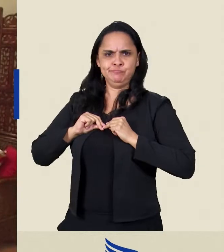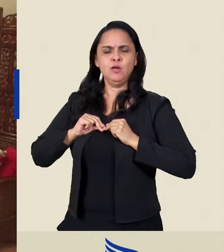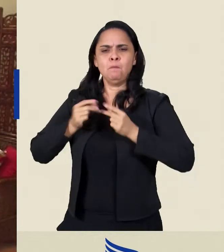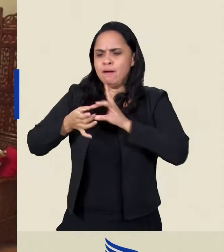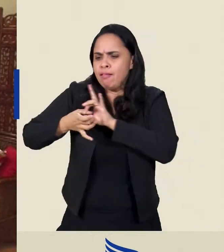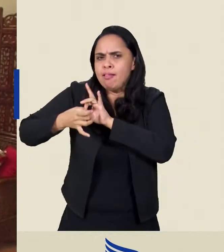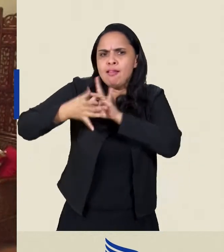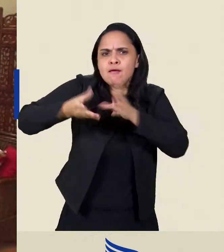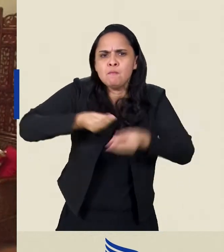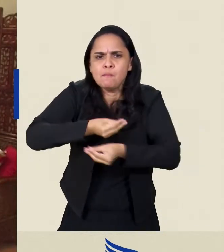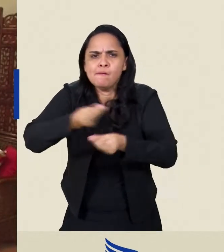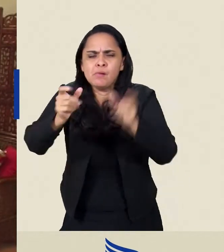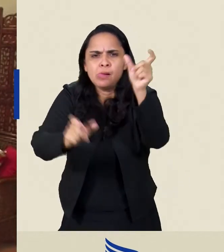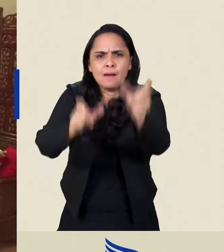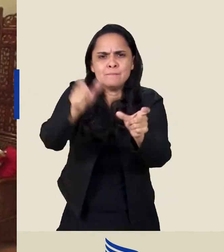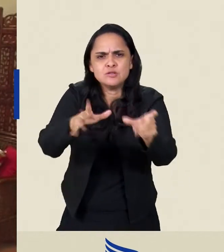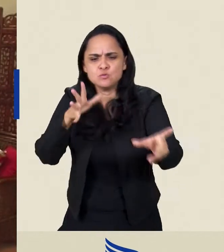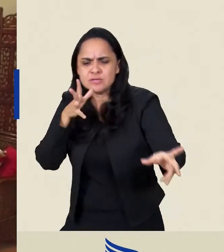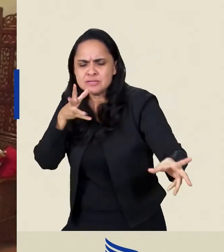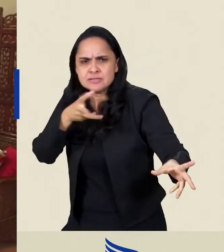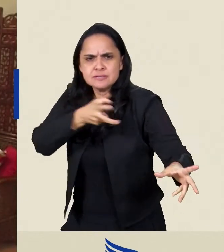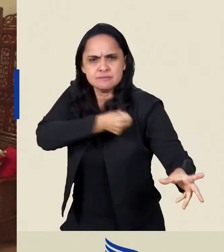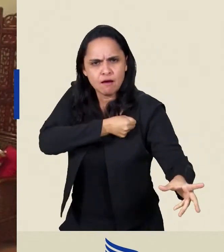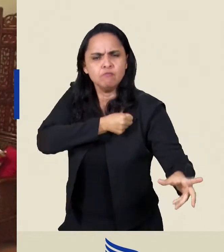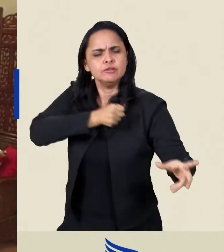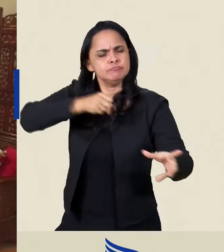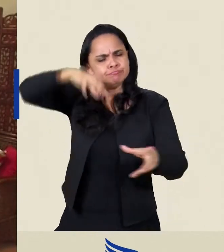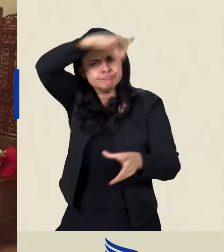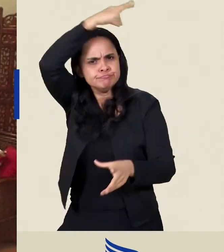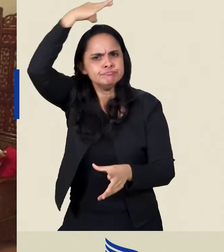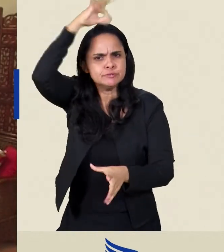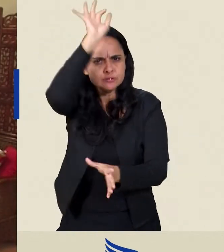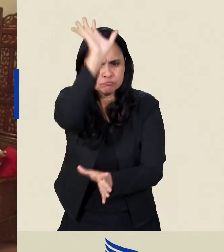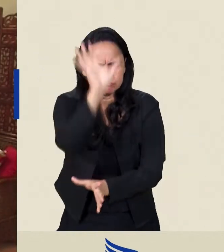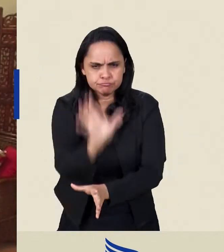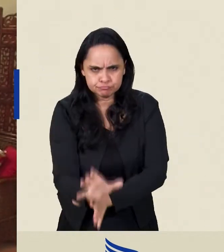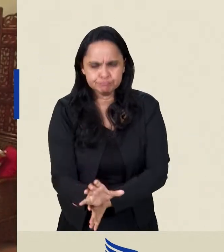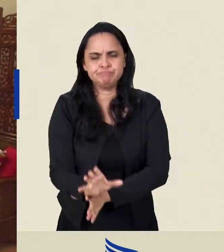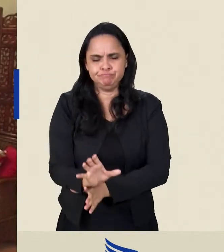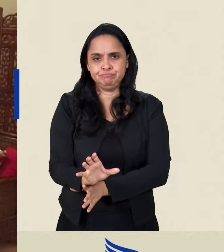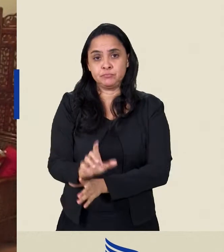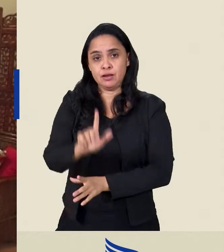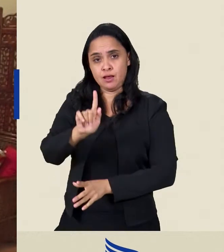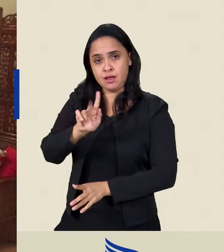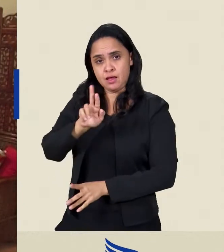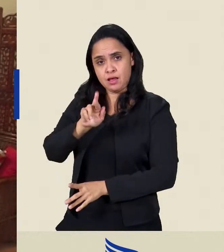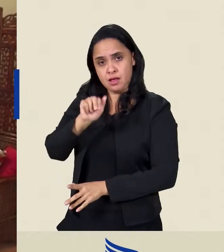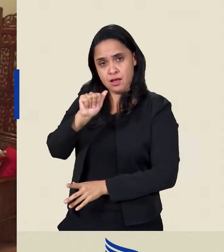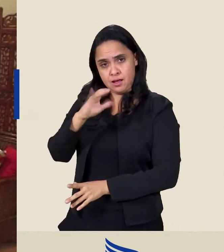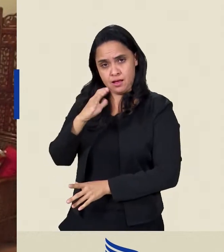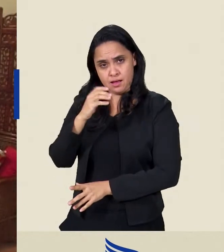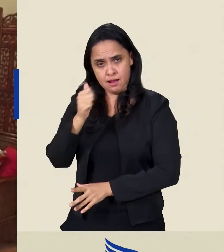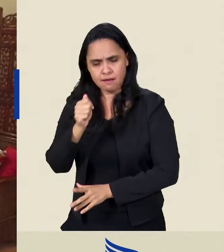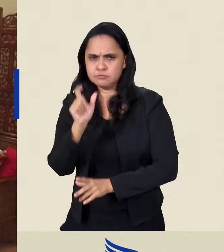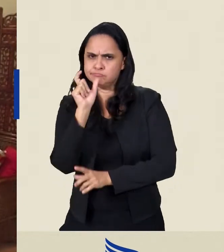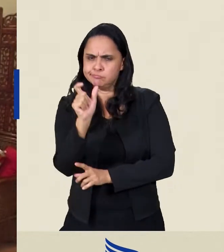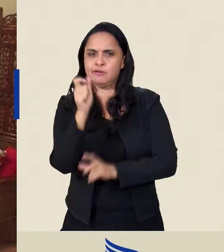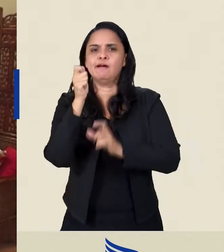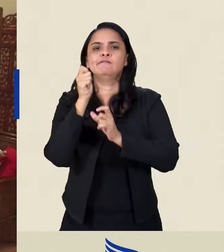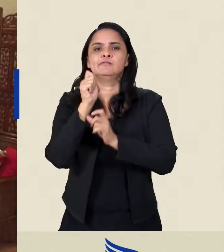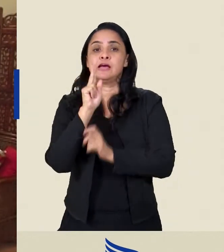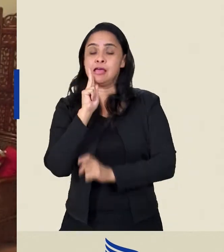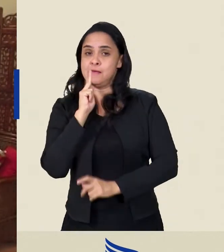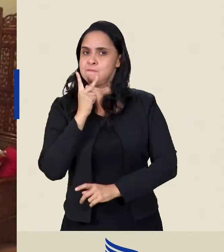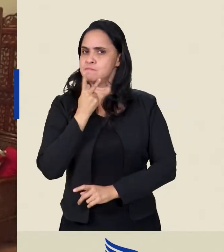ela são redimidos e santificados. Graça, do hebraico ren, é mencionado nesse sentido na escritura